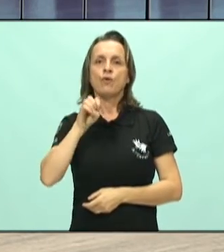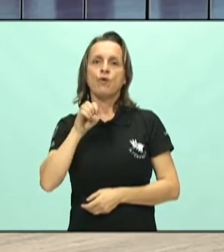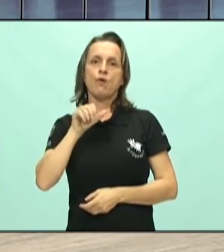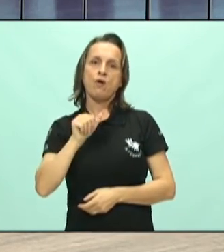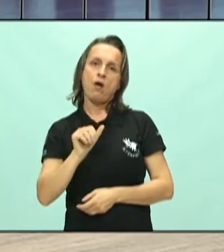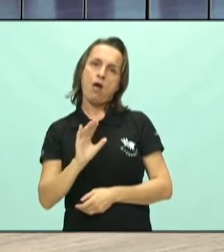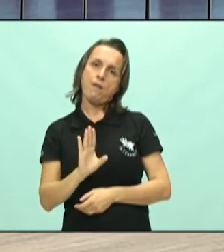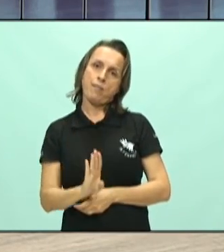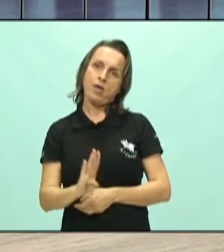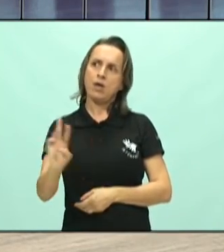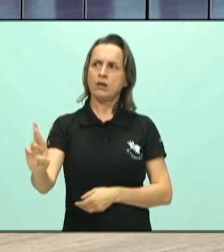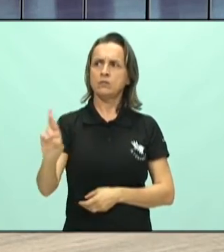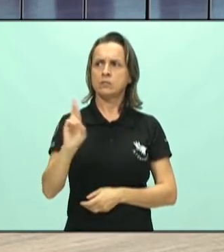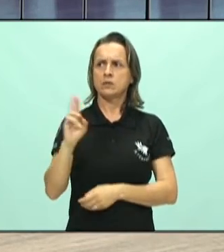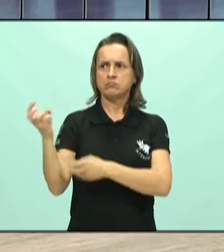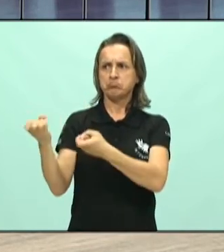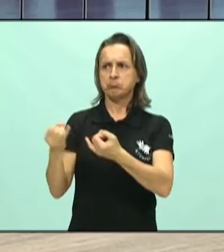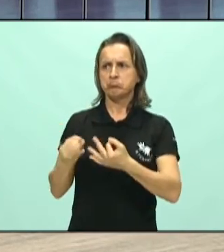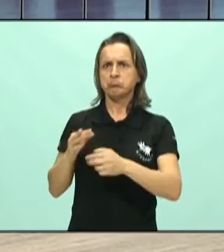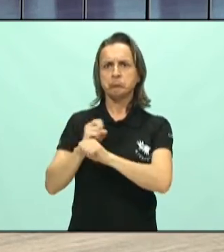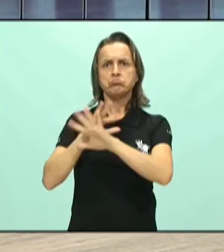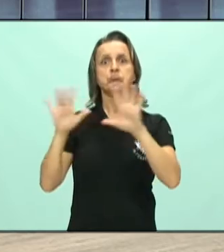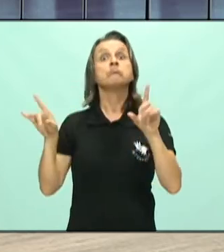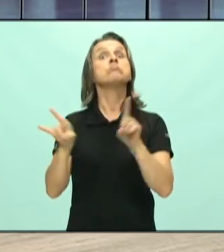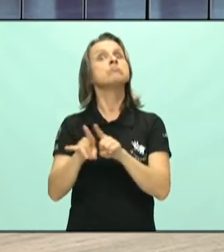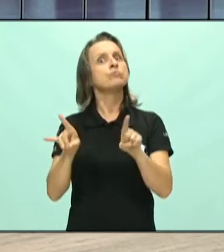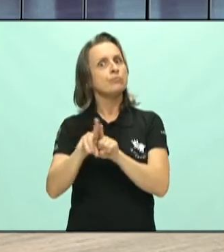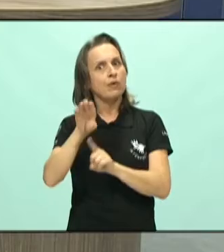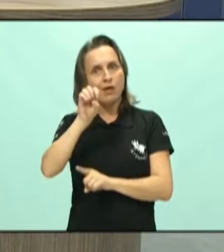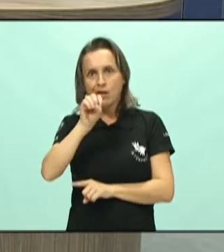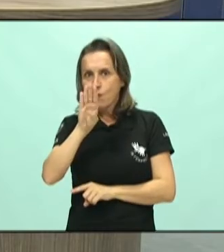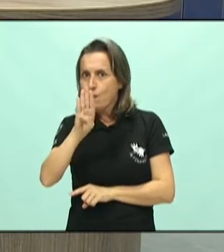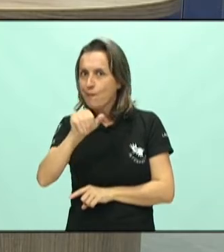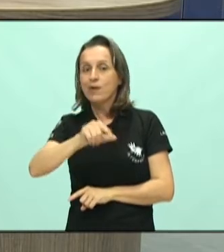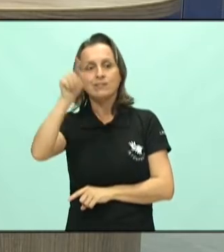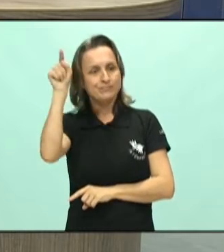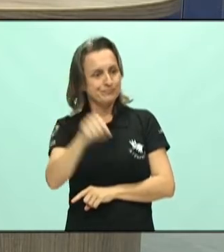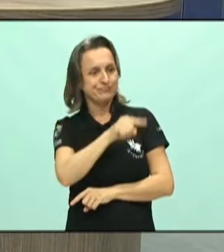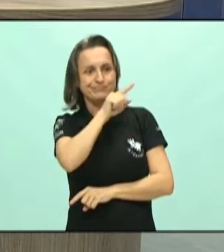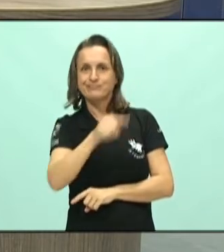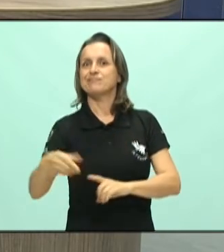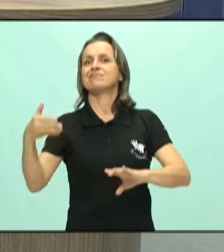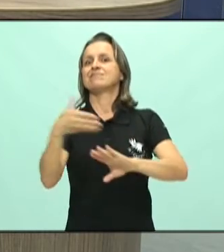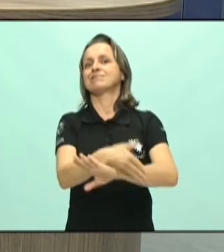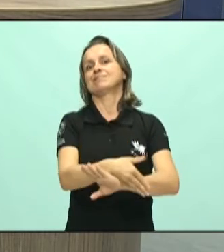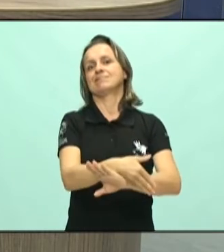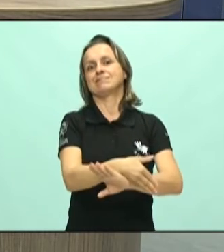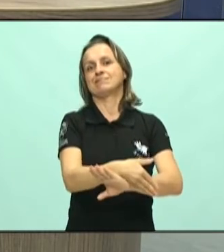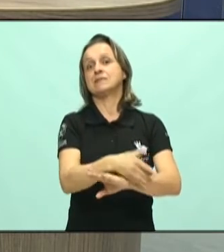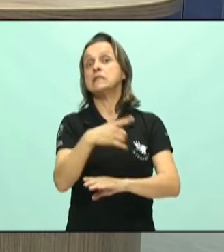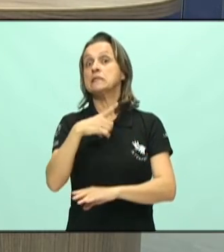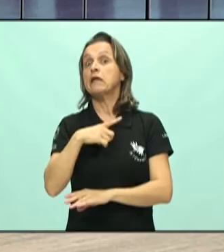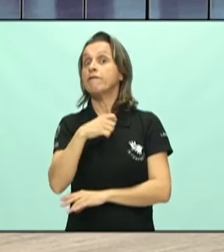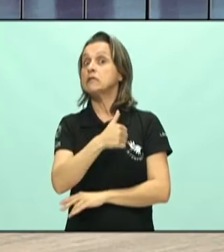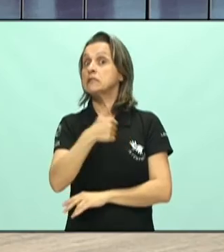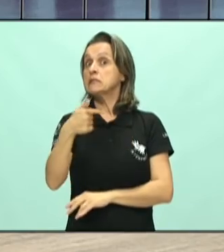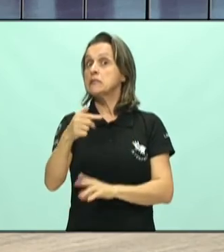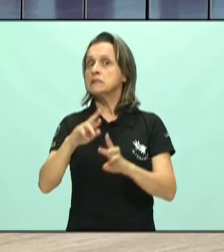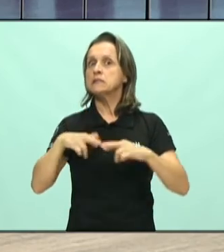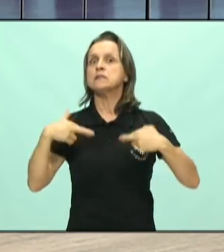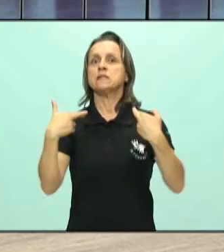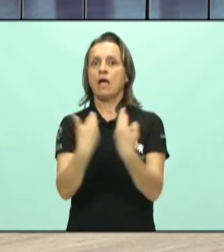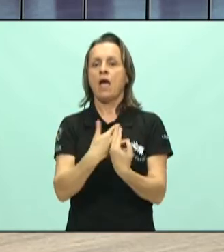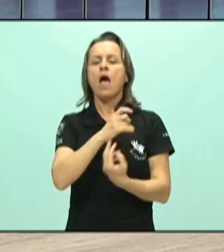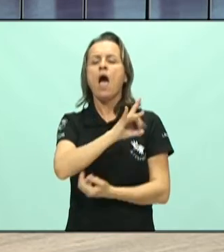dar o respaldo, e a OAB também foi solicitada que deixasse o recinto. E ocorreram 17 reuniões, cada